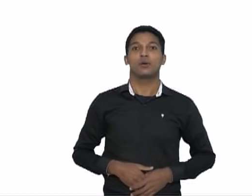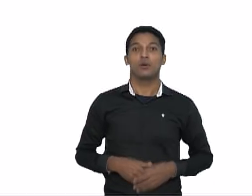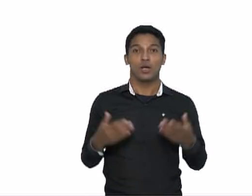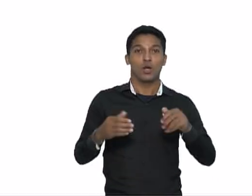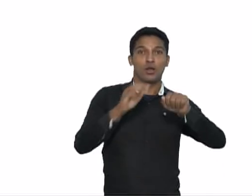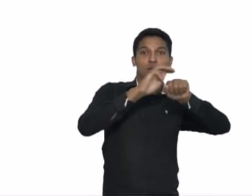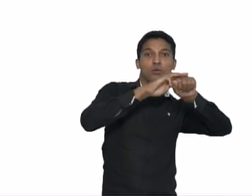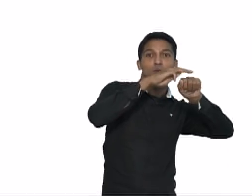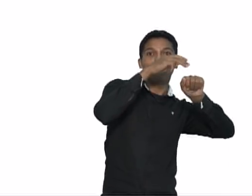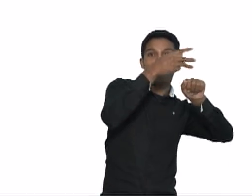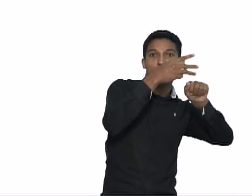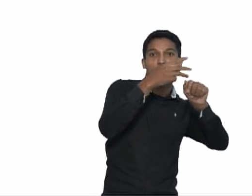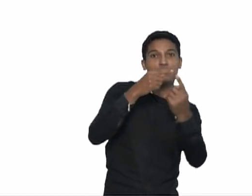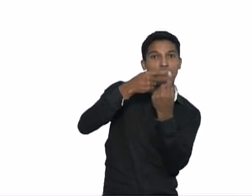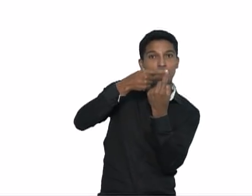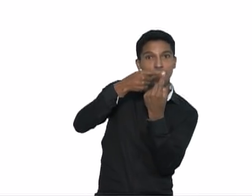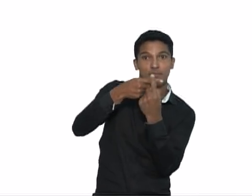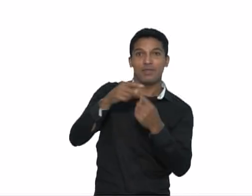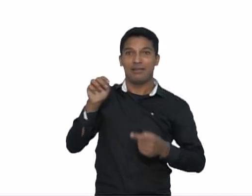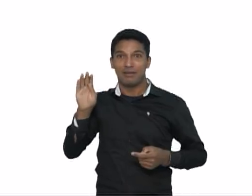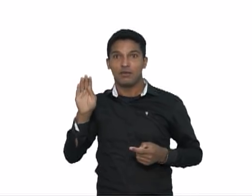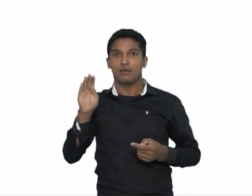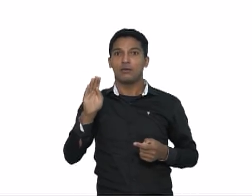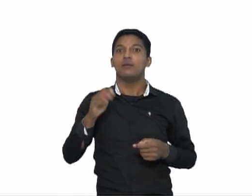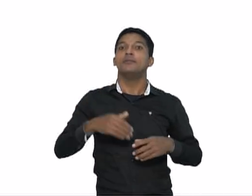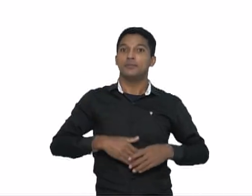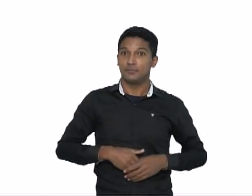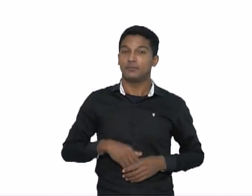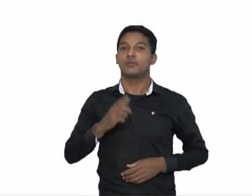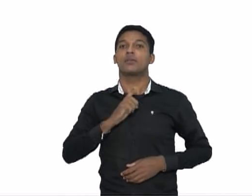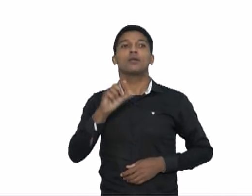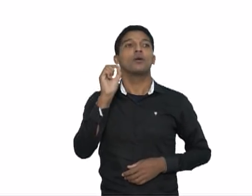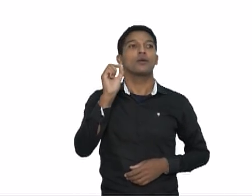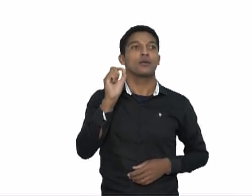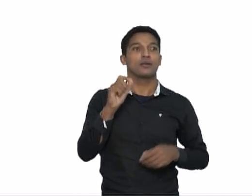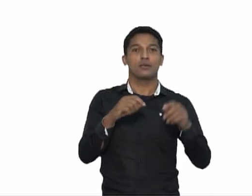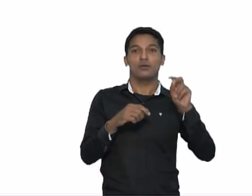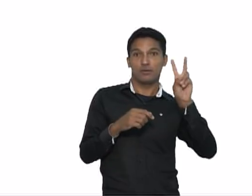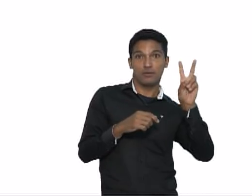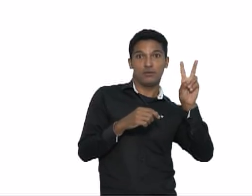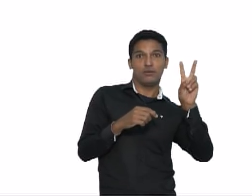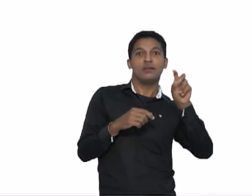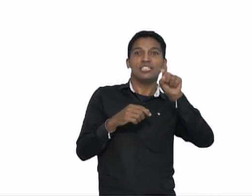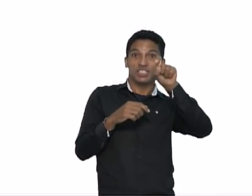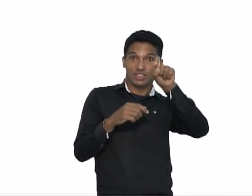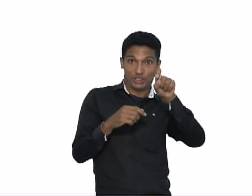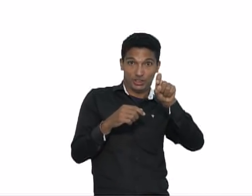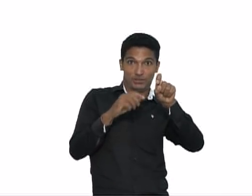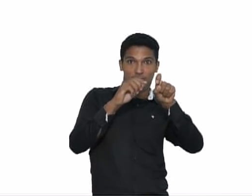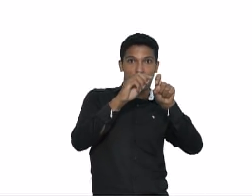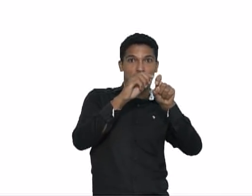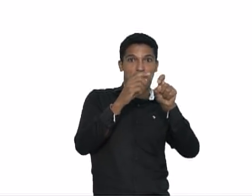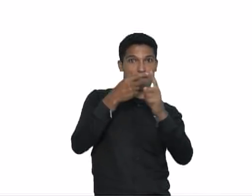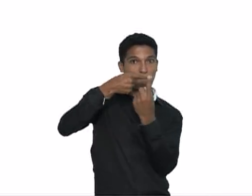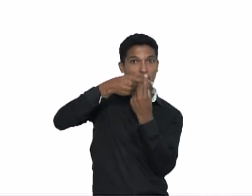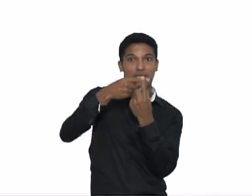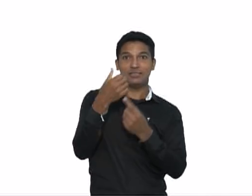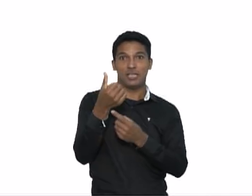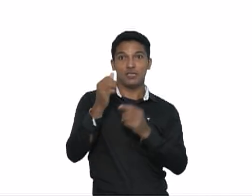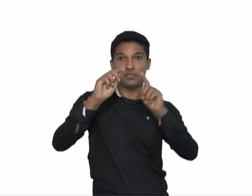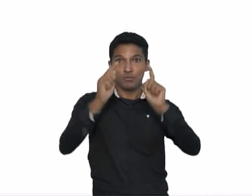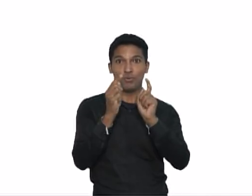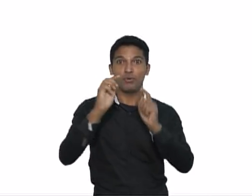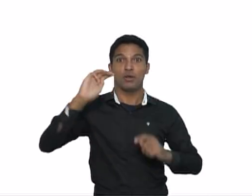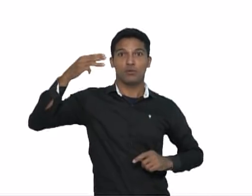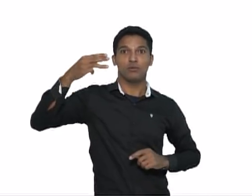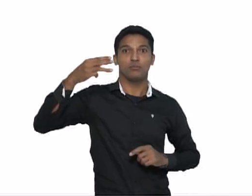produto notável. Então, nós temos o x mais 6, né, elevado ao cubo. Esse x mais